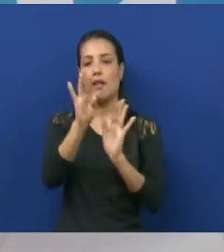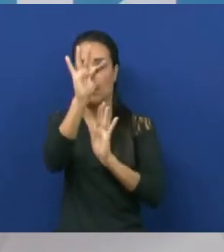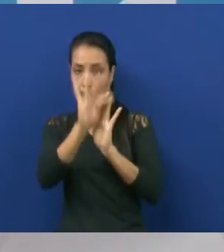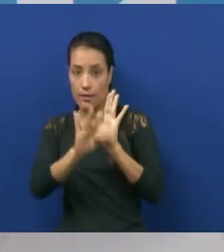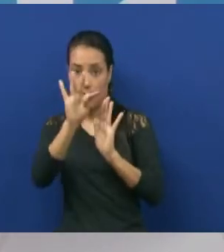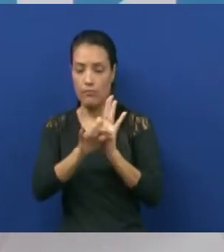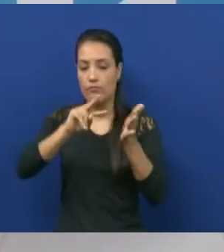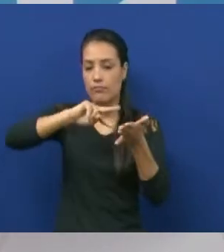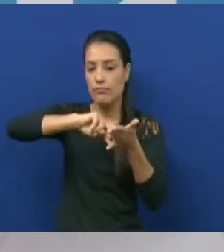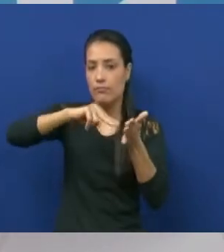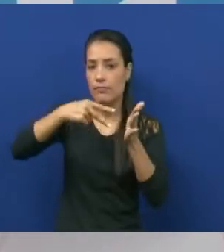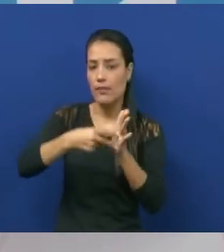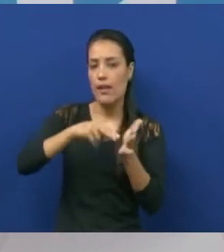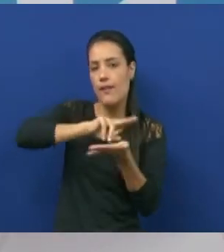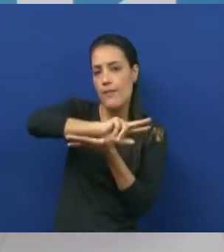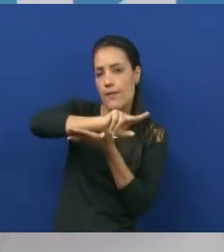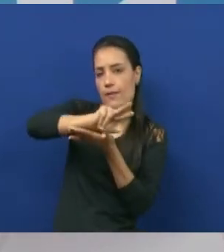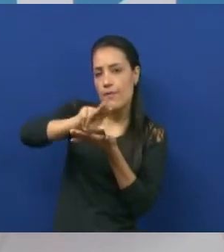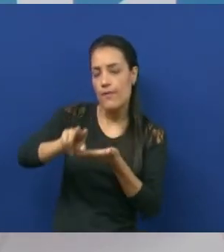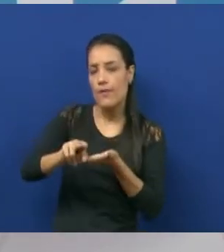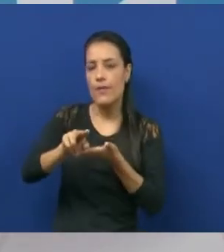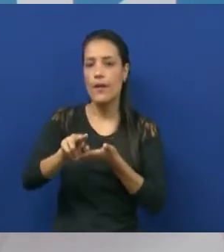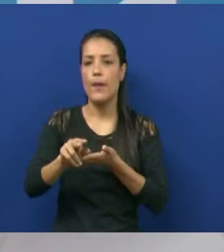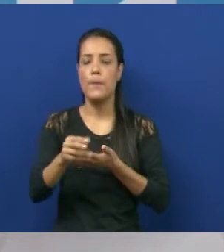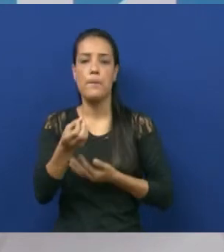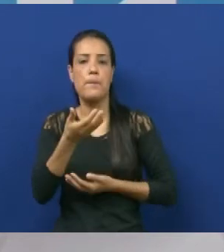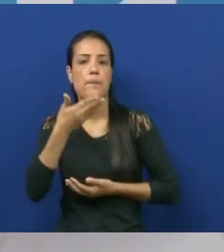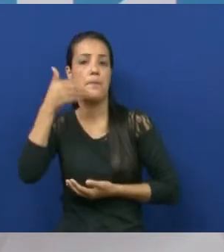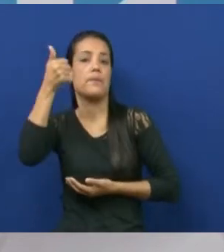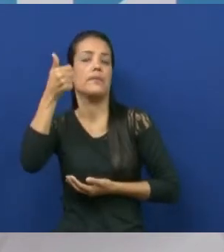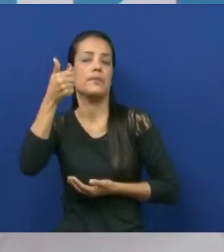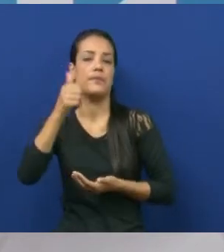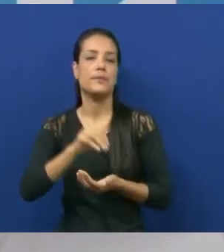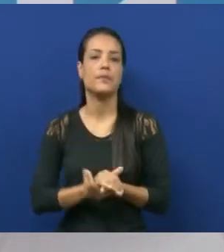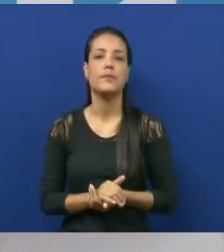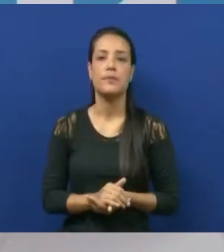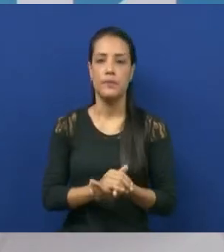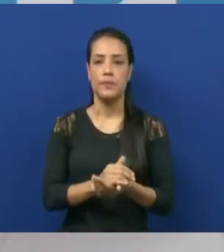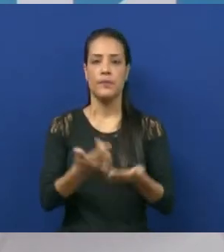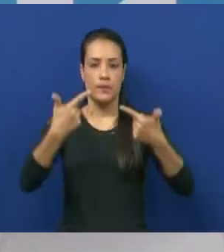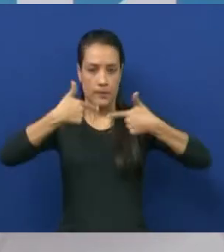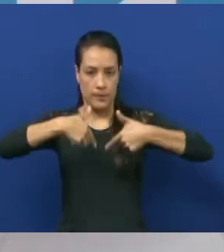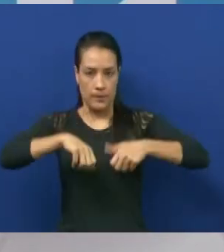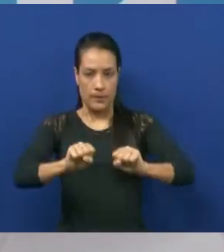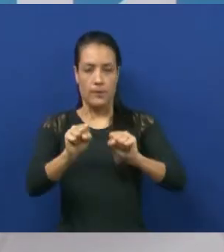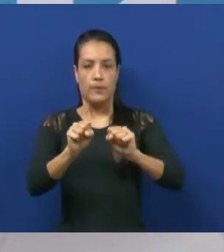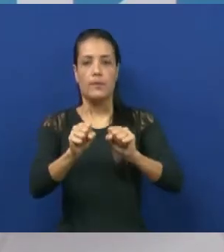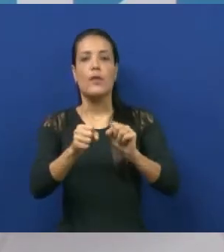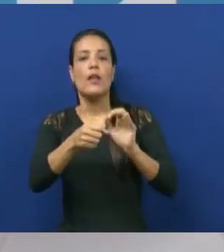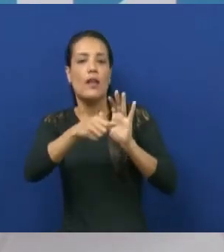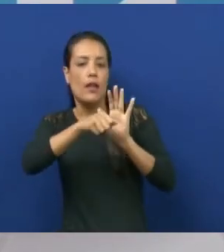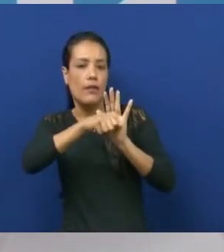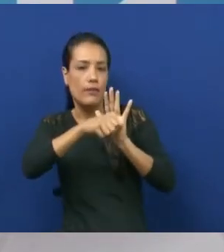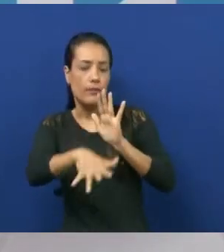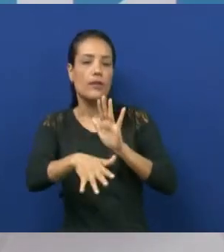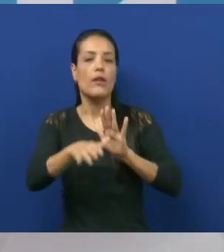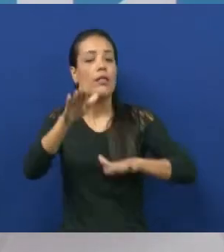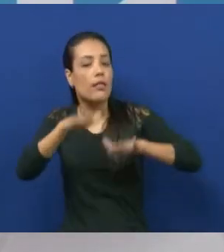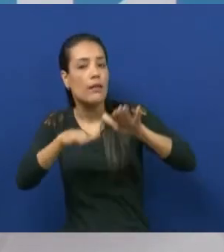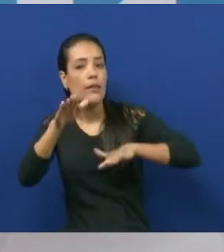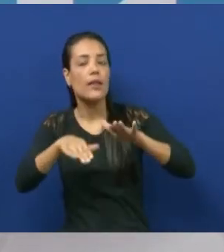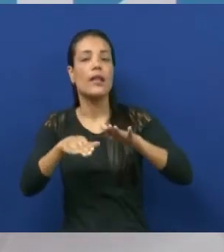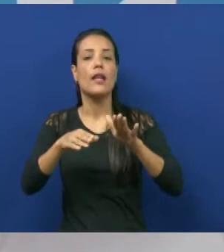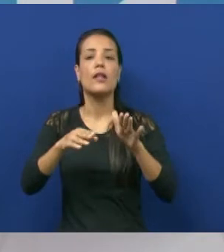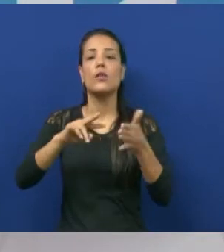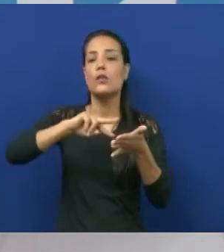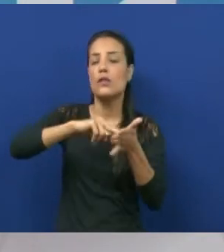sentido, para tornar mais atrativo o seu texto. A figura de linguagem ela vai depender da intenção de